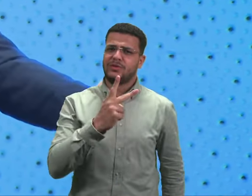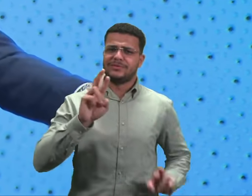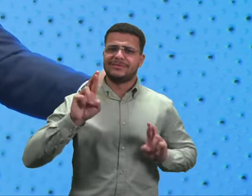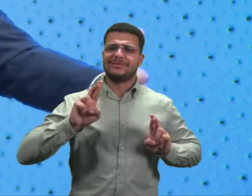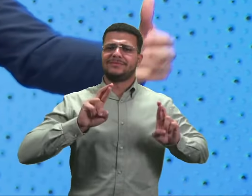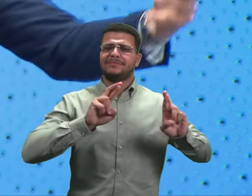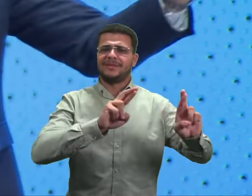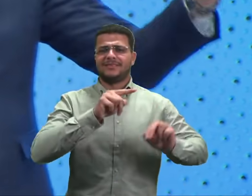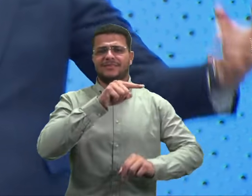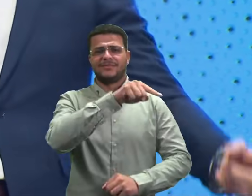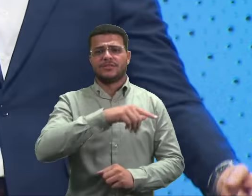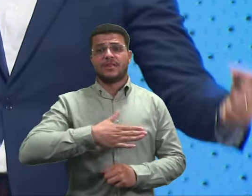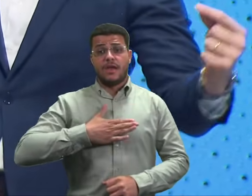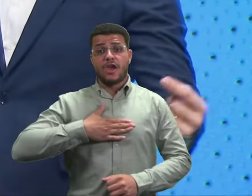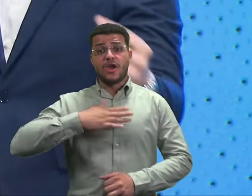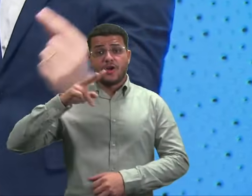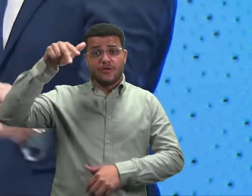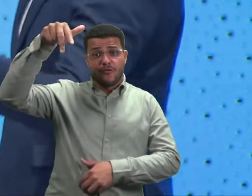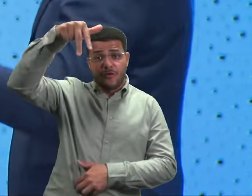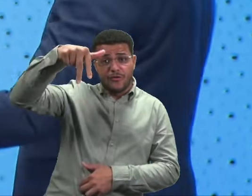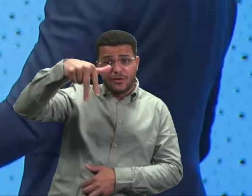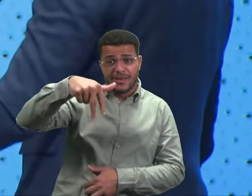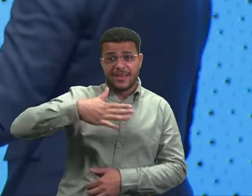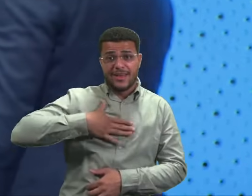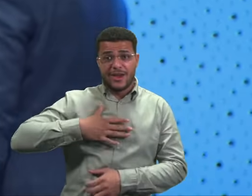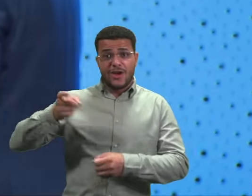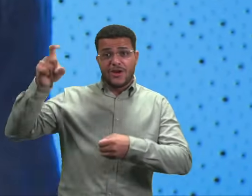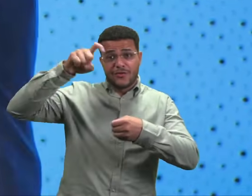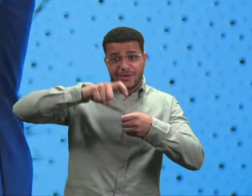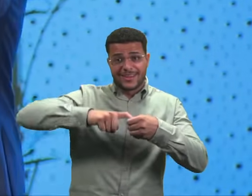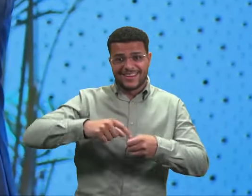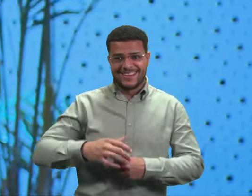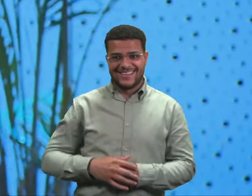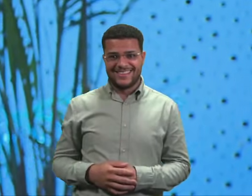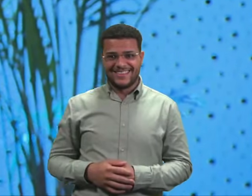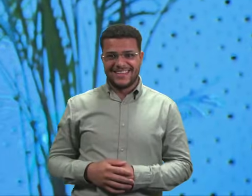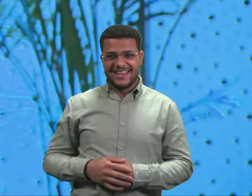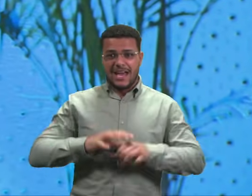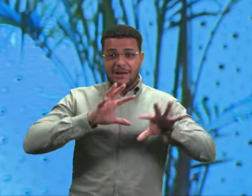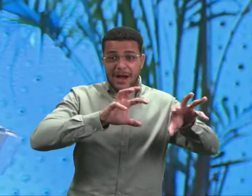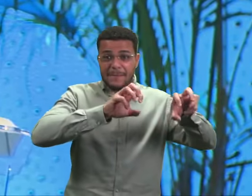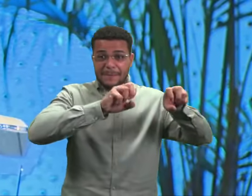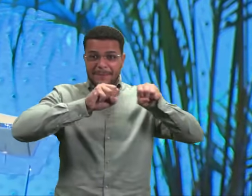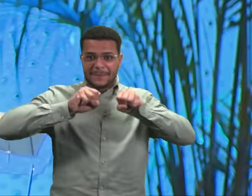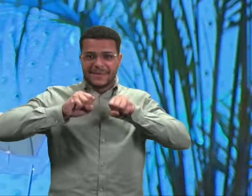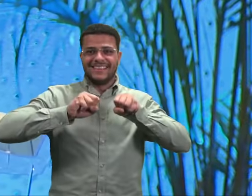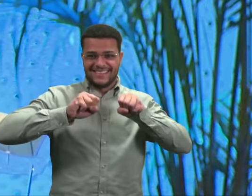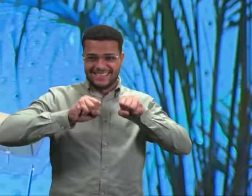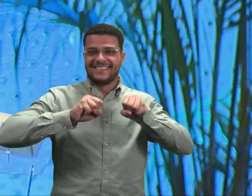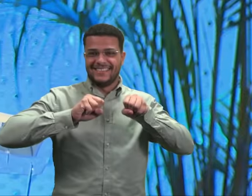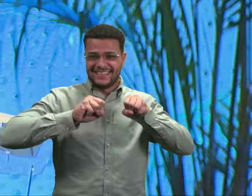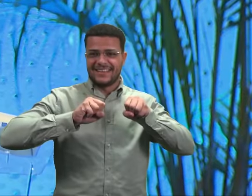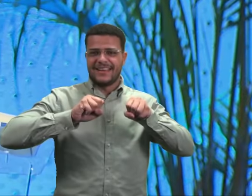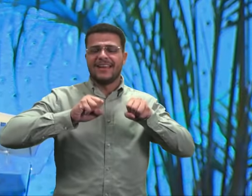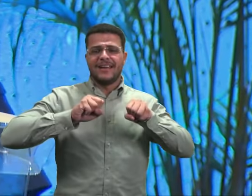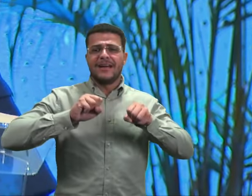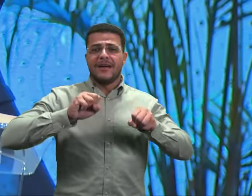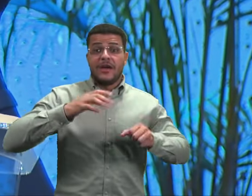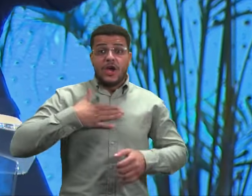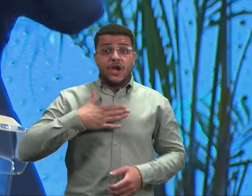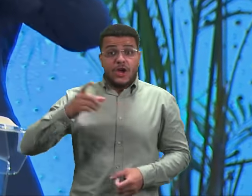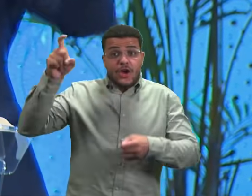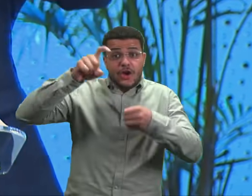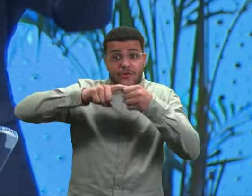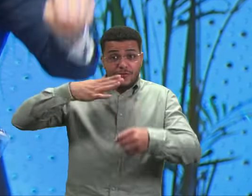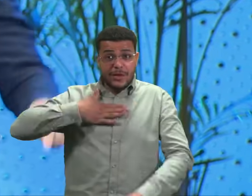esperança para eles: eu vou voltar, eu voltarei para buscar vocês. Essa palavra de Jesus: eu vou voltar